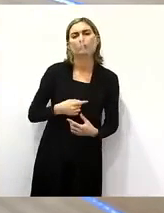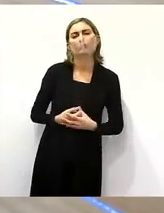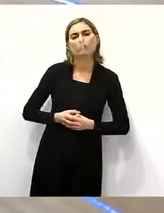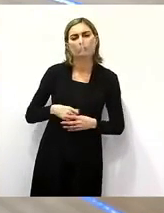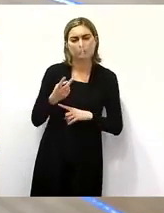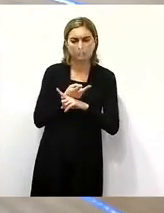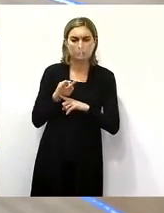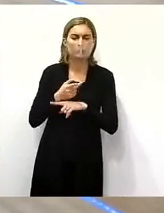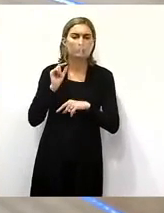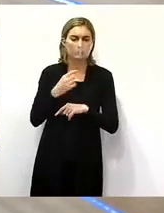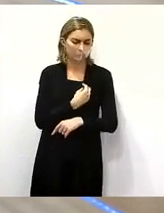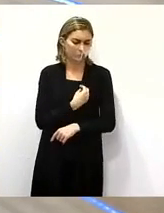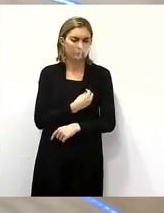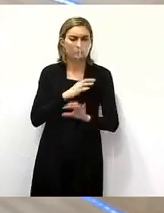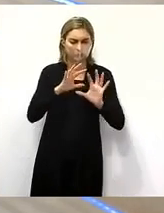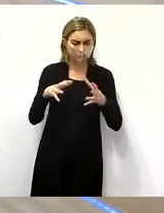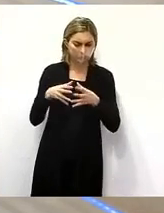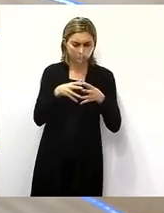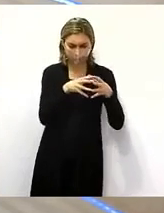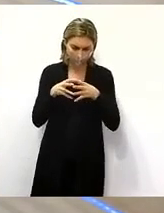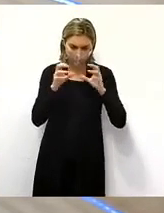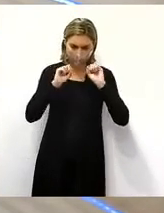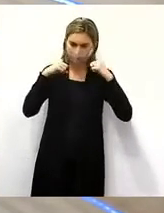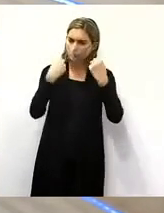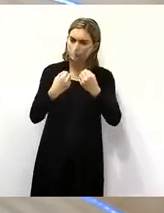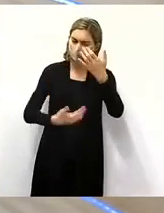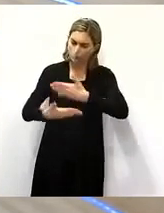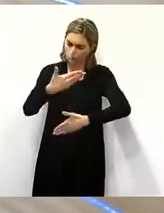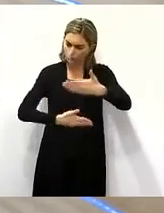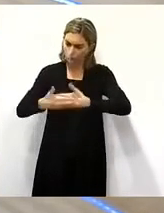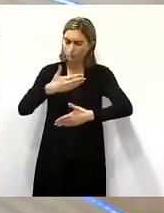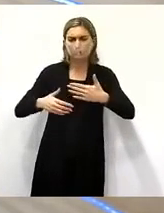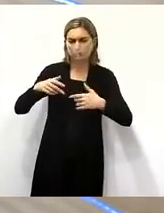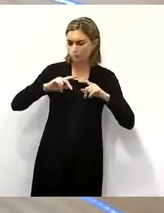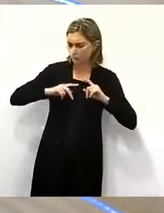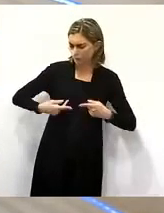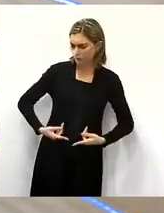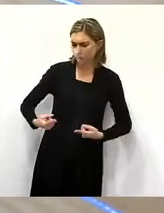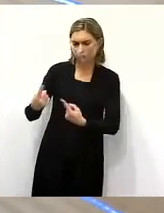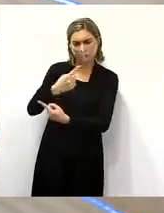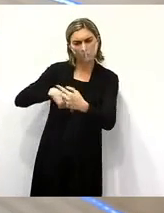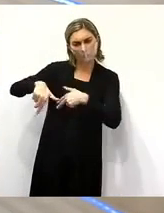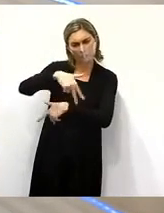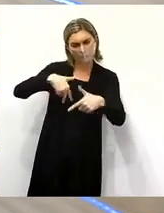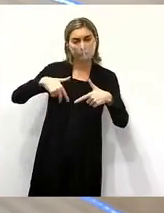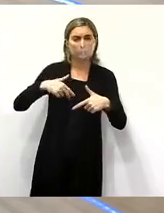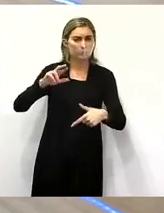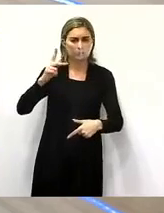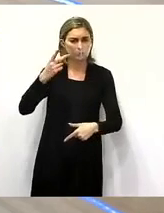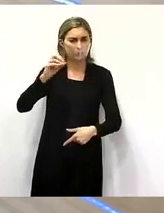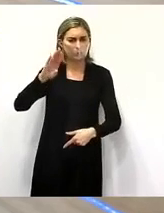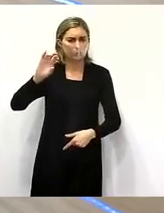nós, procurar a vida em sociedade, procurar a interação com os outros seres humanos. Hobbes está dizendo que